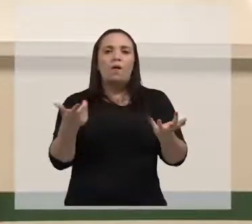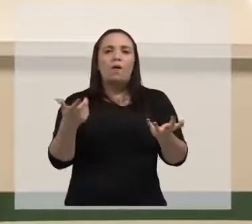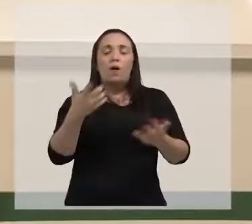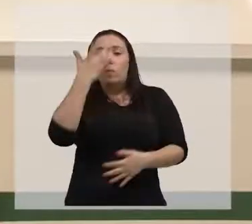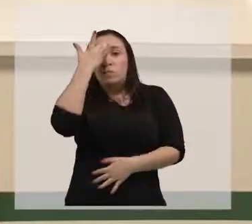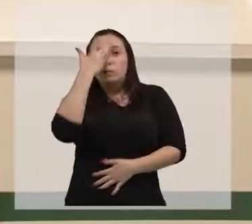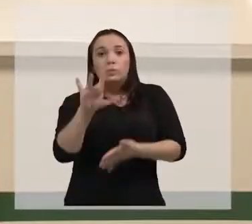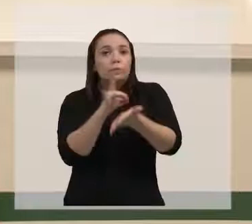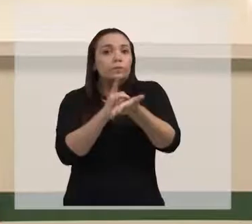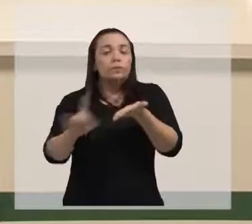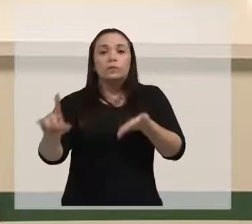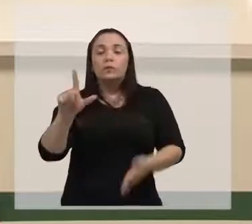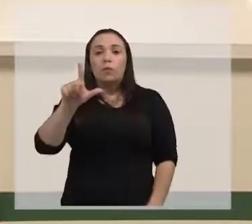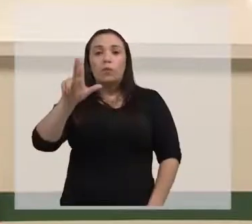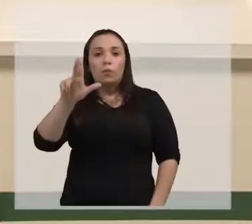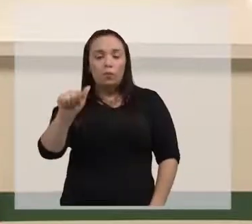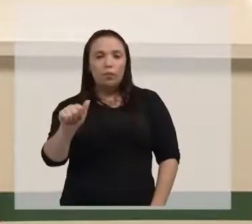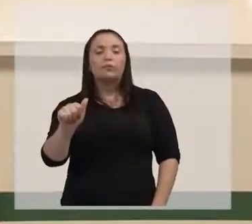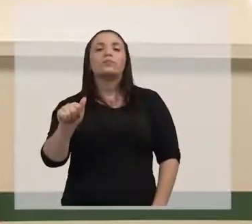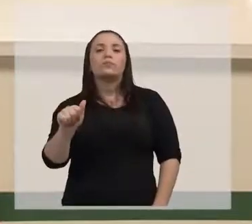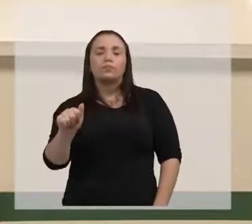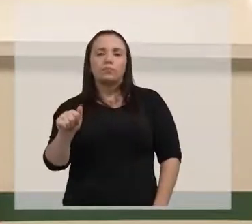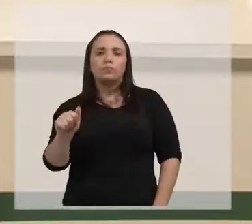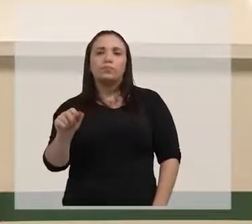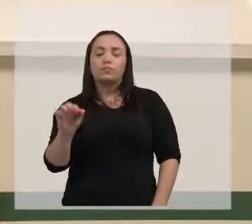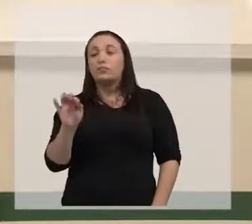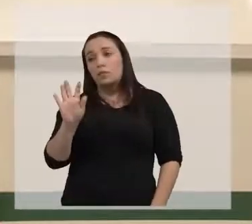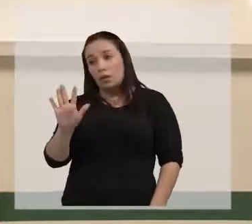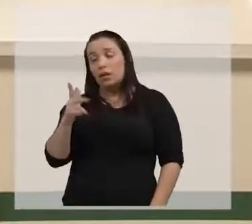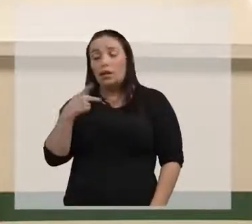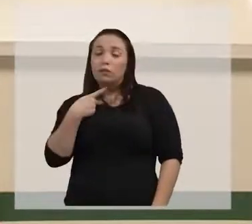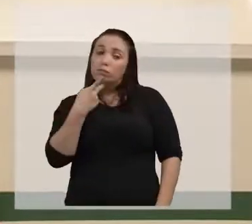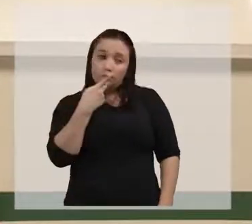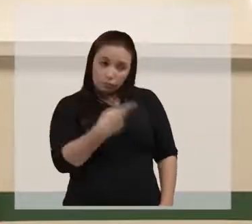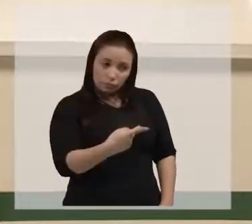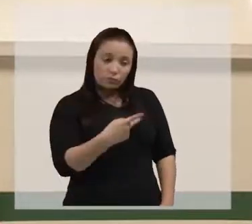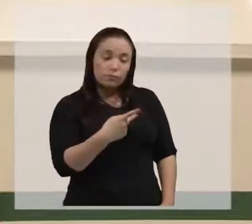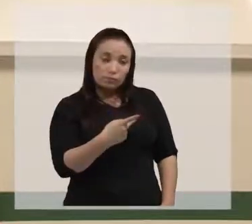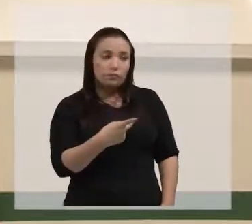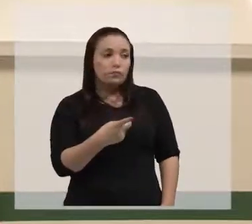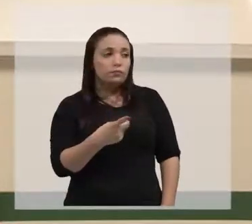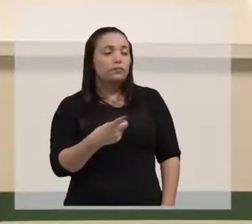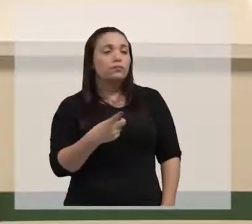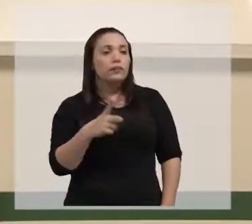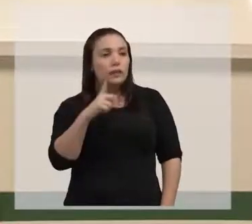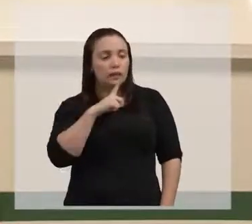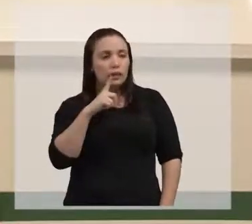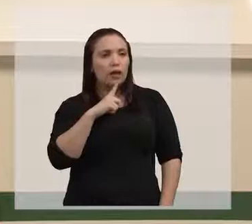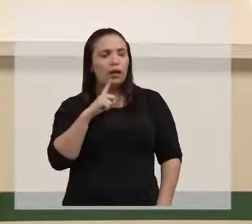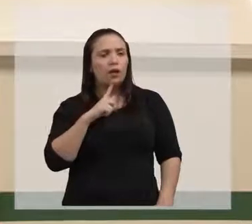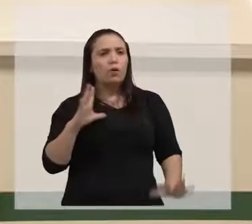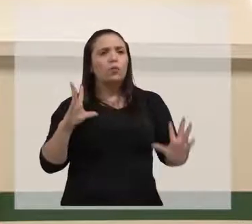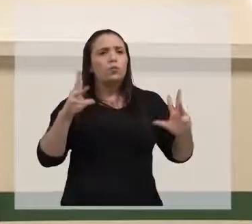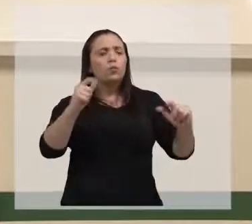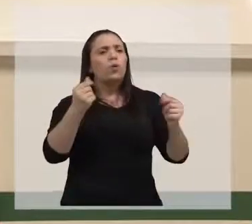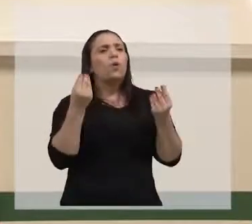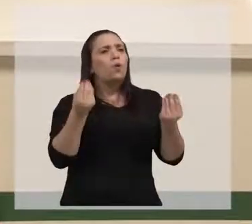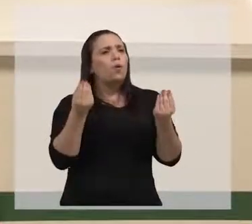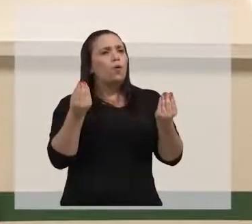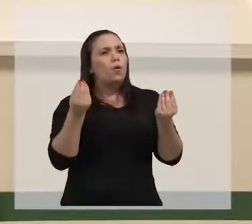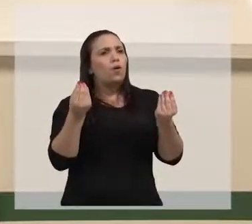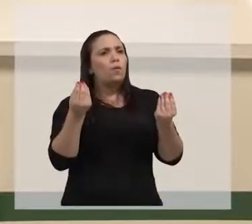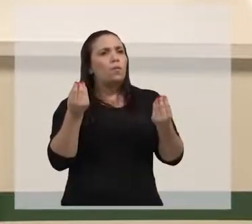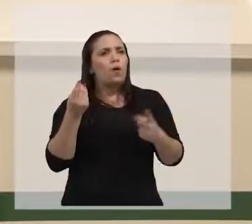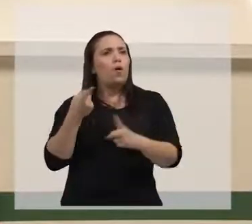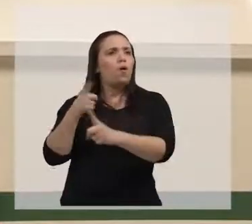só isso não, cara. Lógico. Não, mas estou dizendo para você que internamente os diretórios disseram, rapaz, como é que nós vamos fazer um discurso